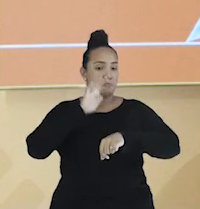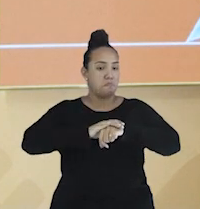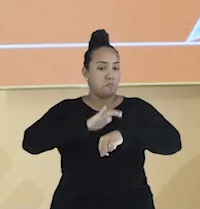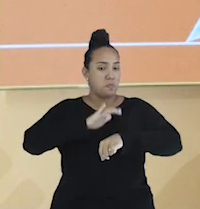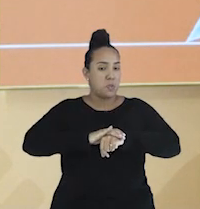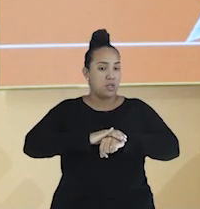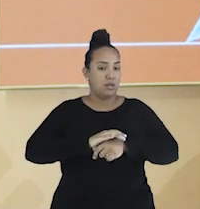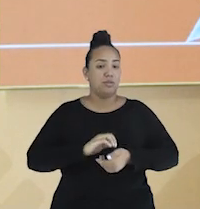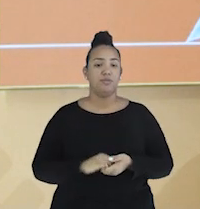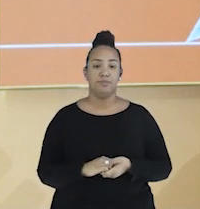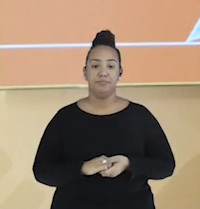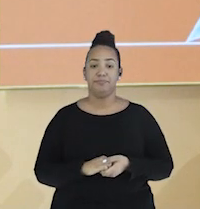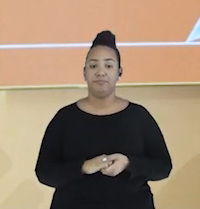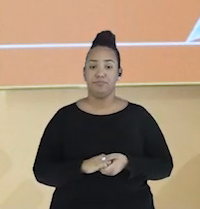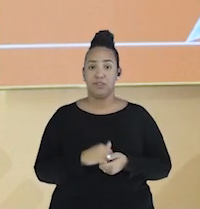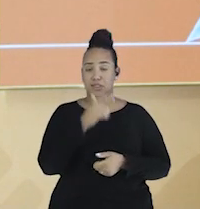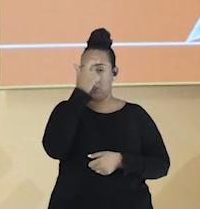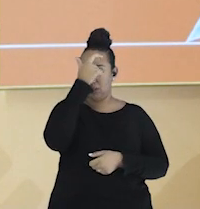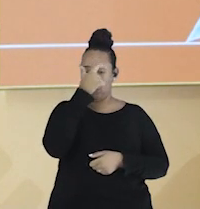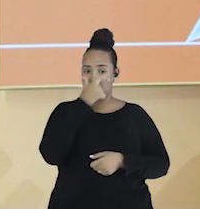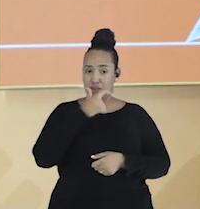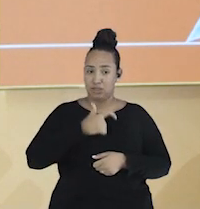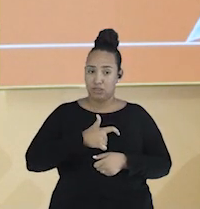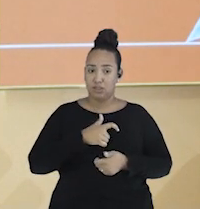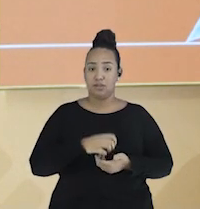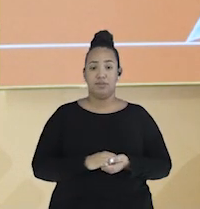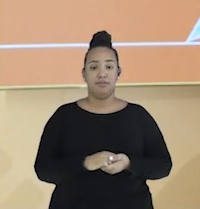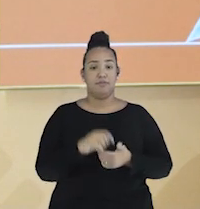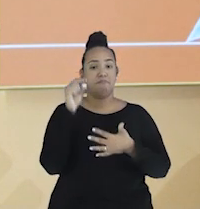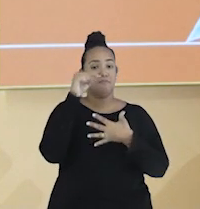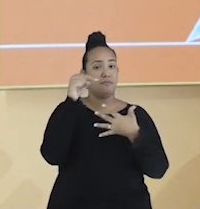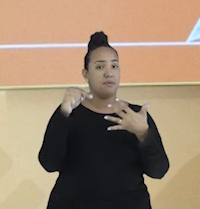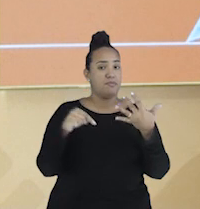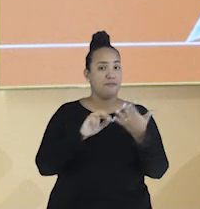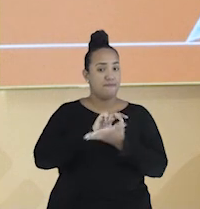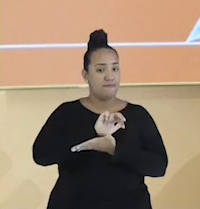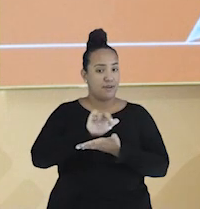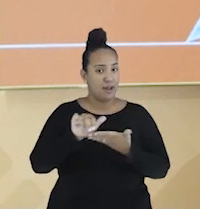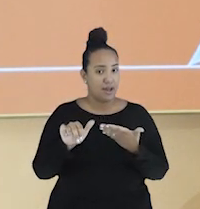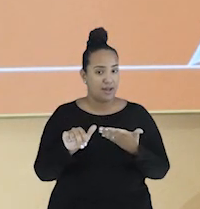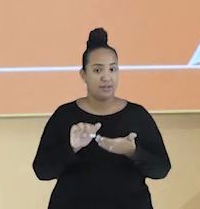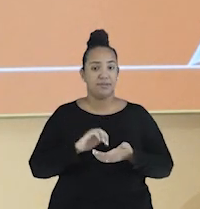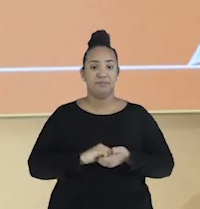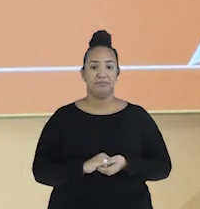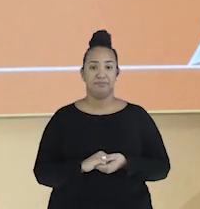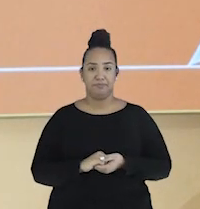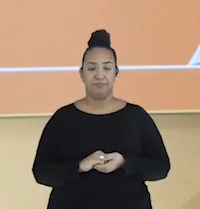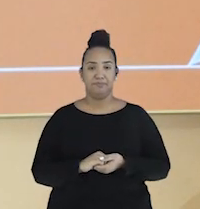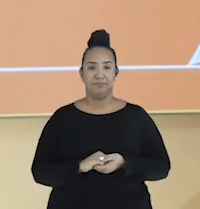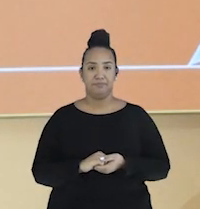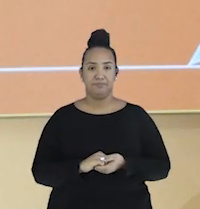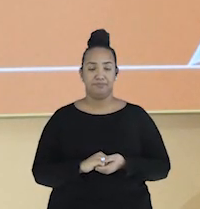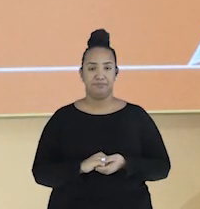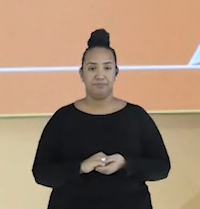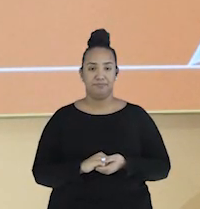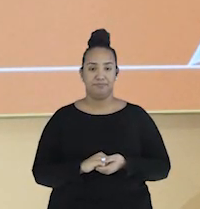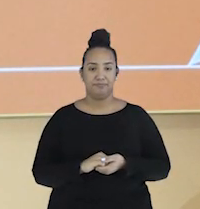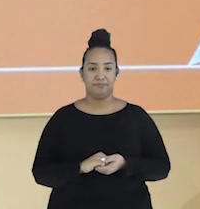conquistas, empoderamento, cidadania e muitas outras. Vamos